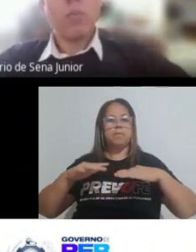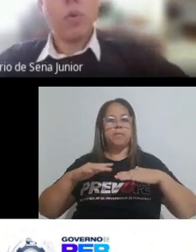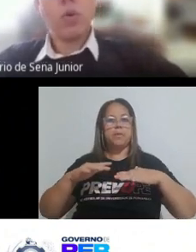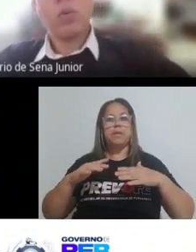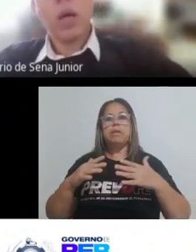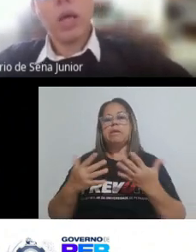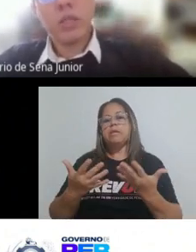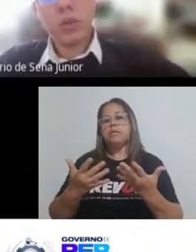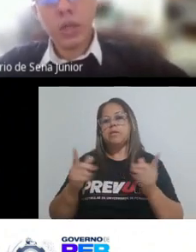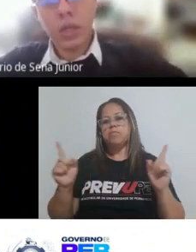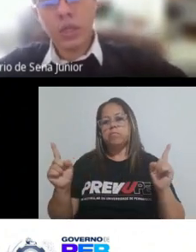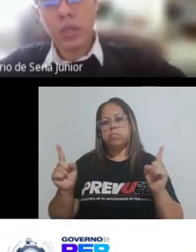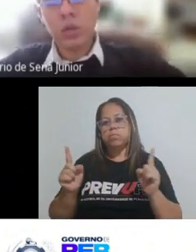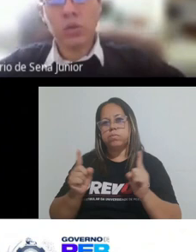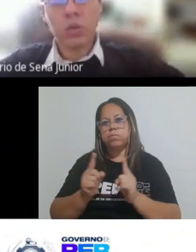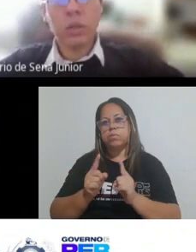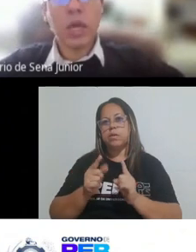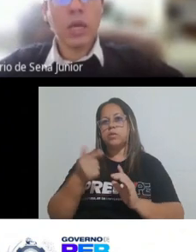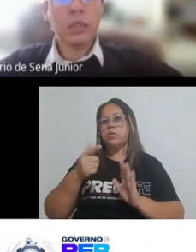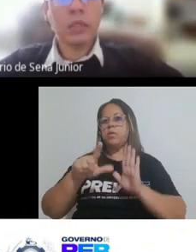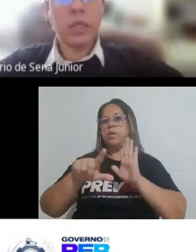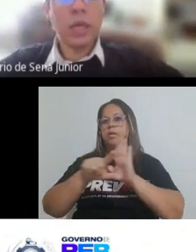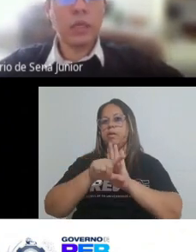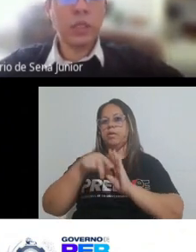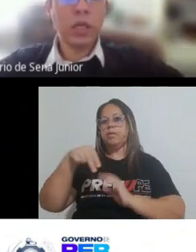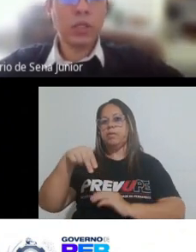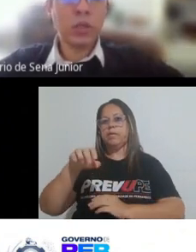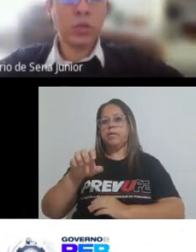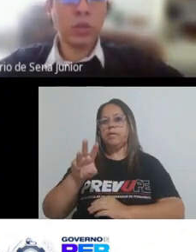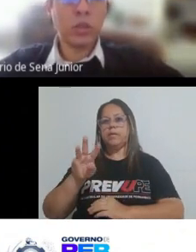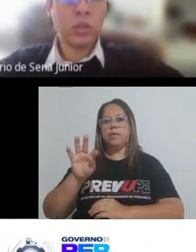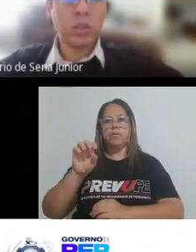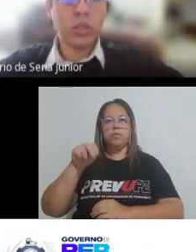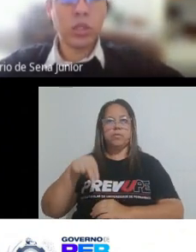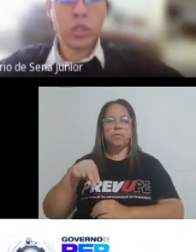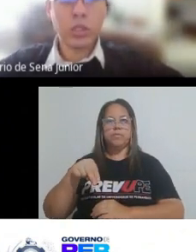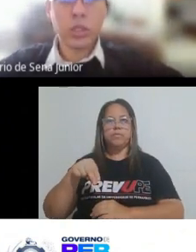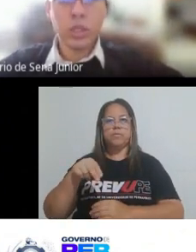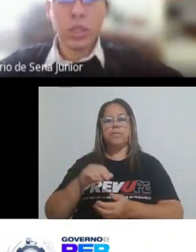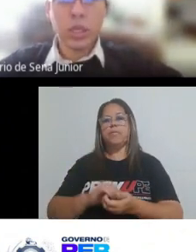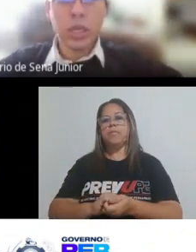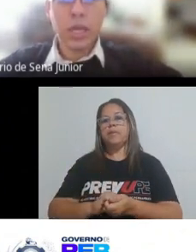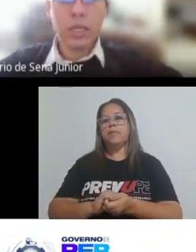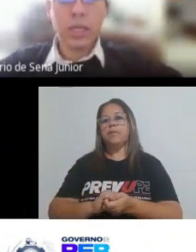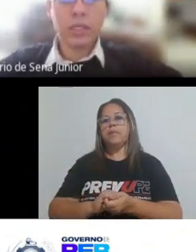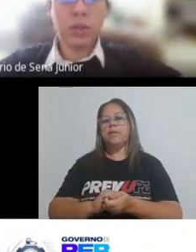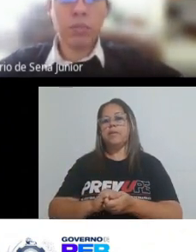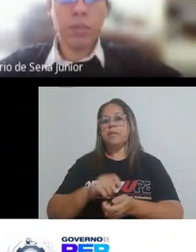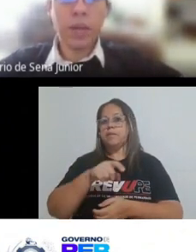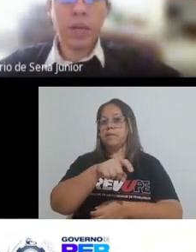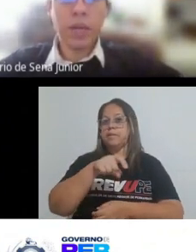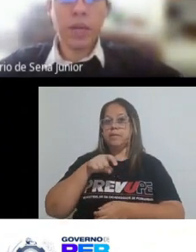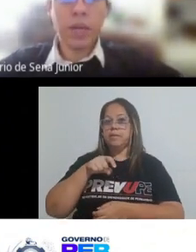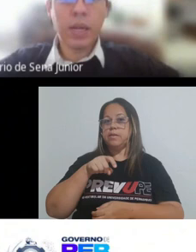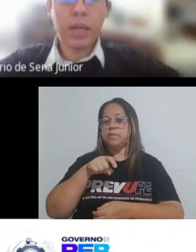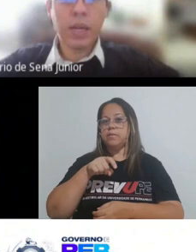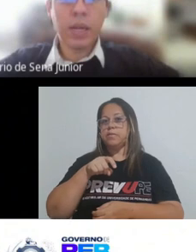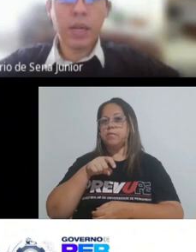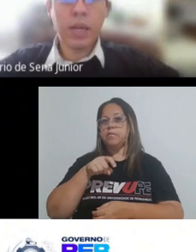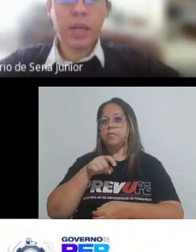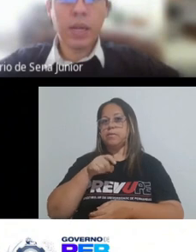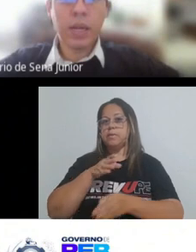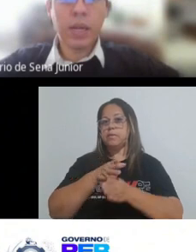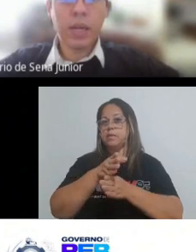decompondo a segunda lei de Newton nas direções X e a direção para...